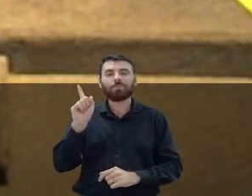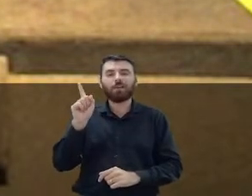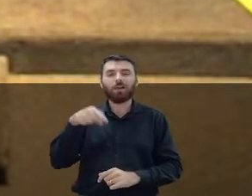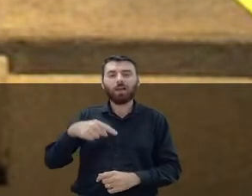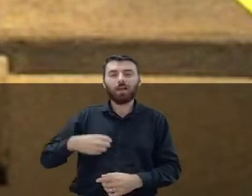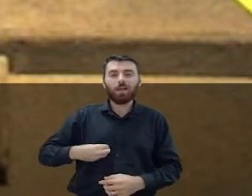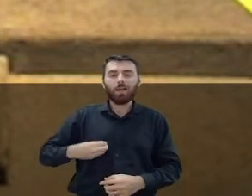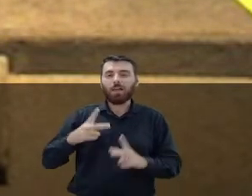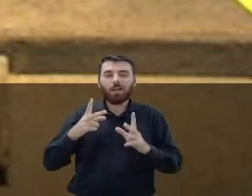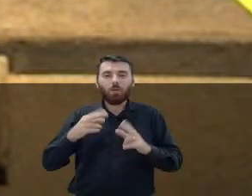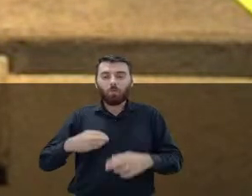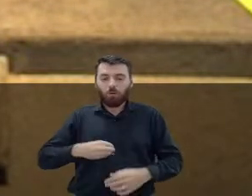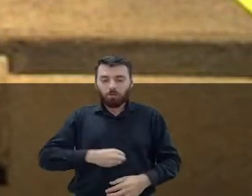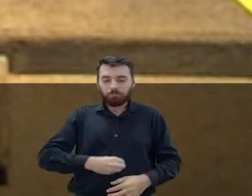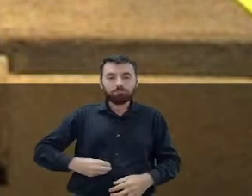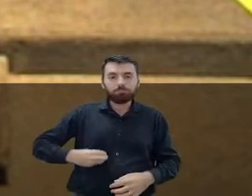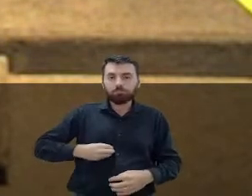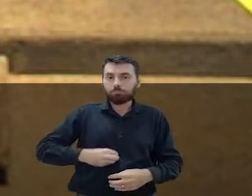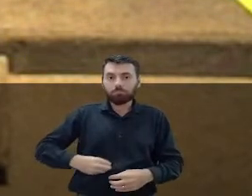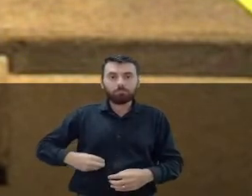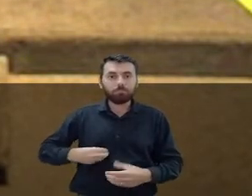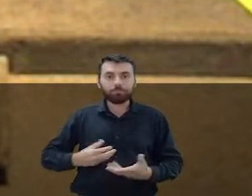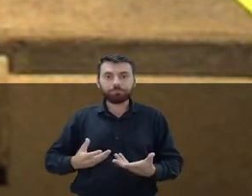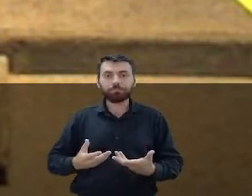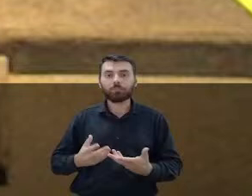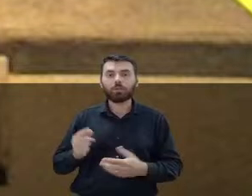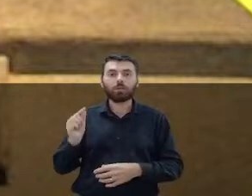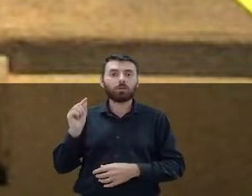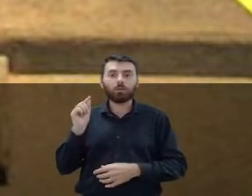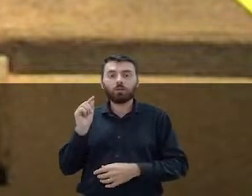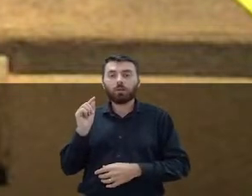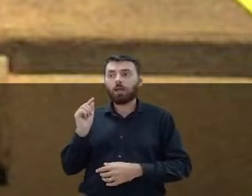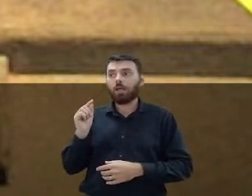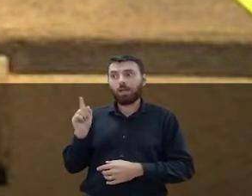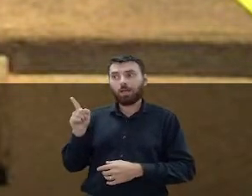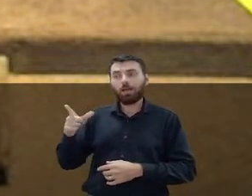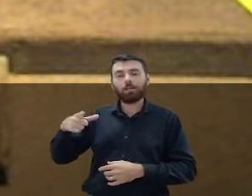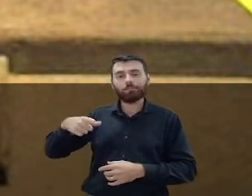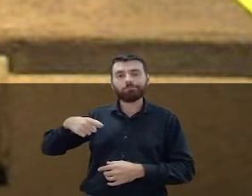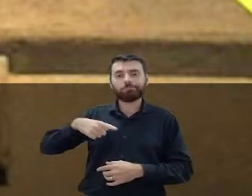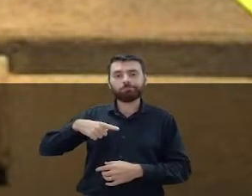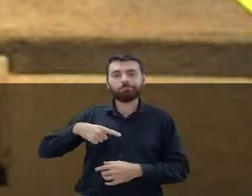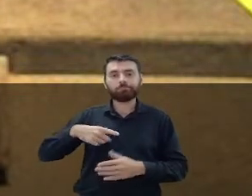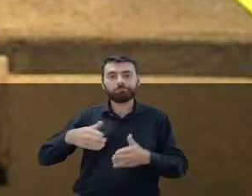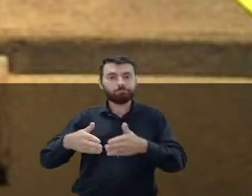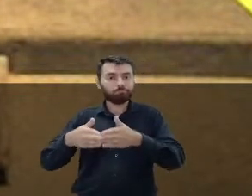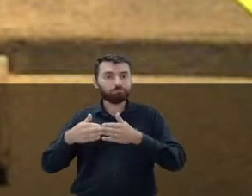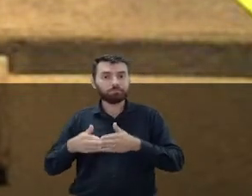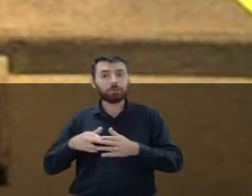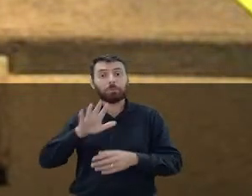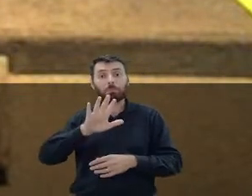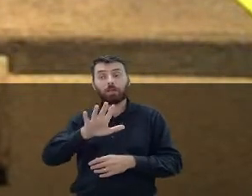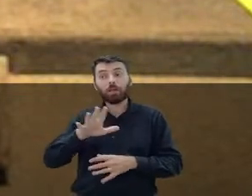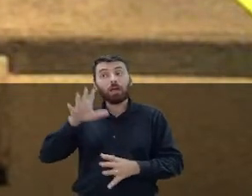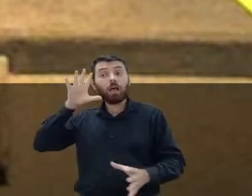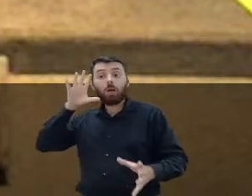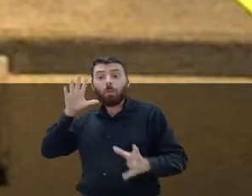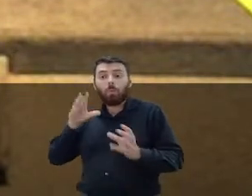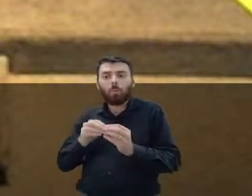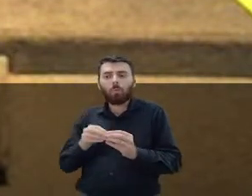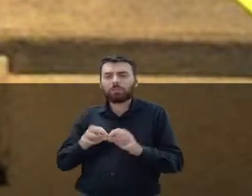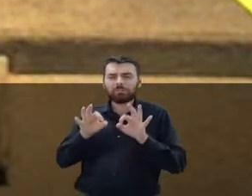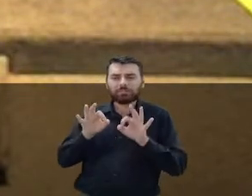casos, realizado a pedido da própria parte, e que este não tem qualquer caráter conclusivo,